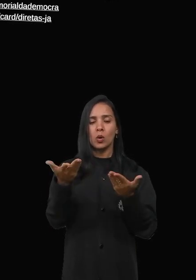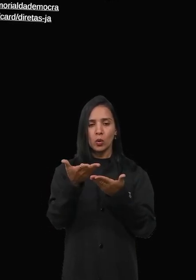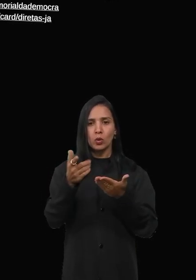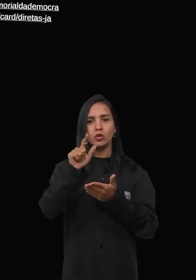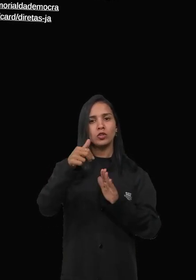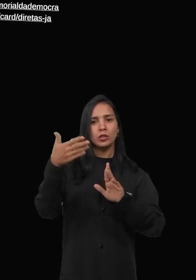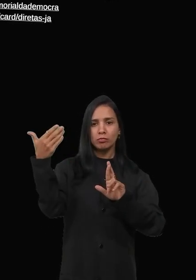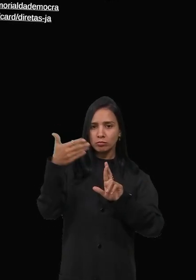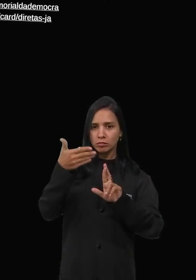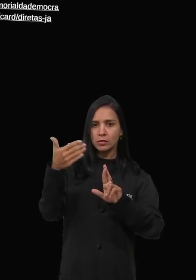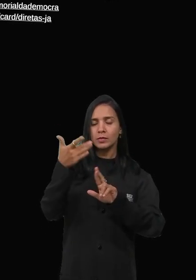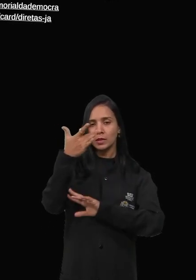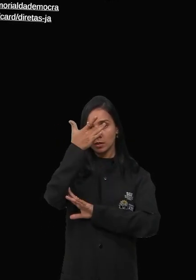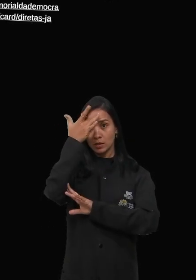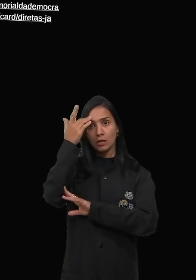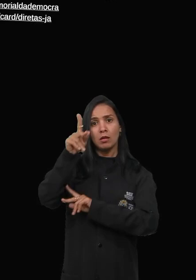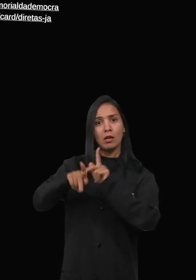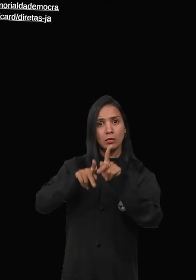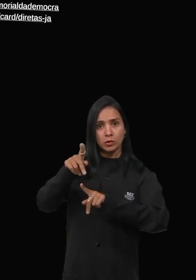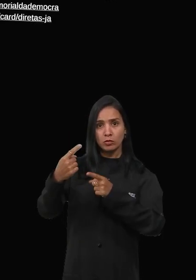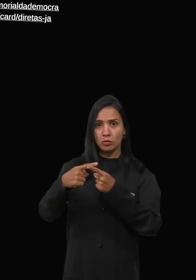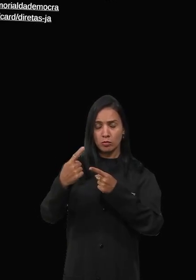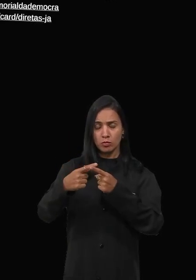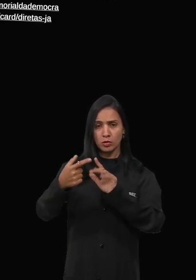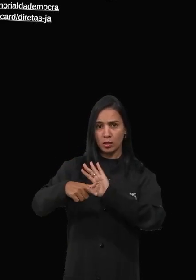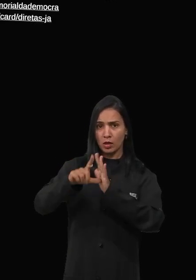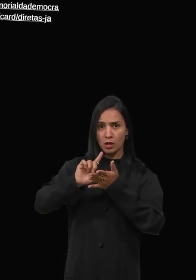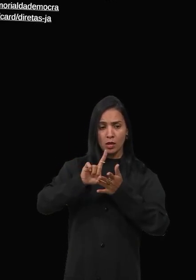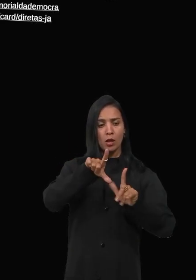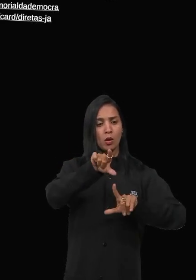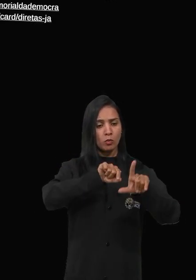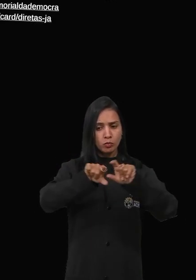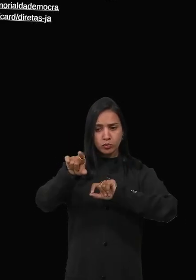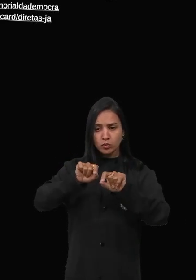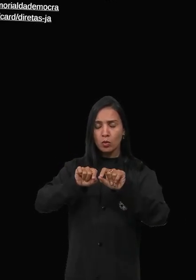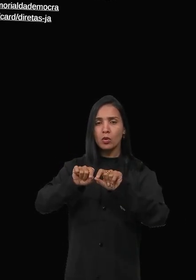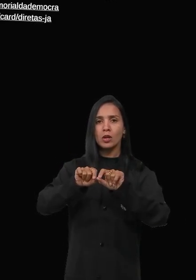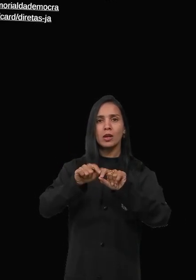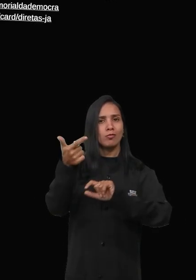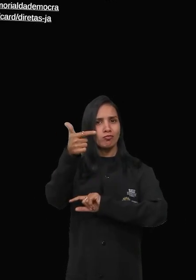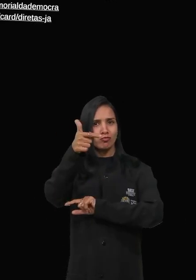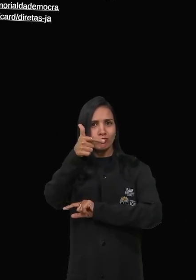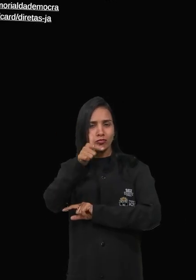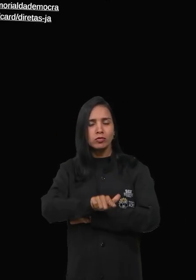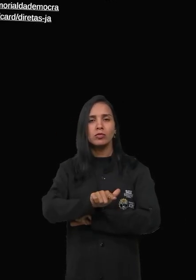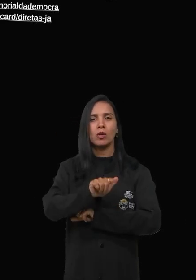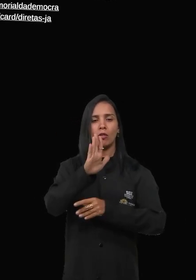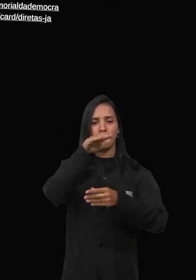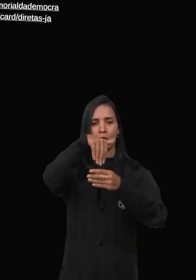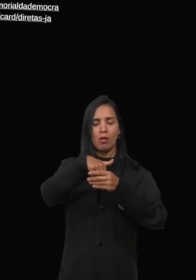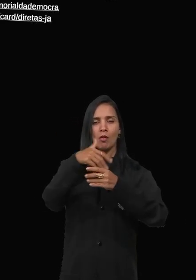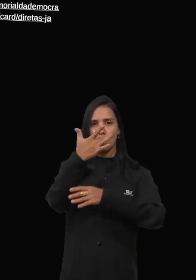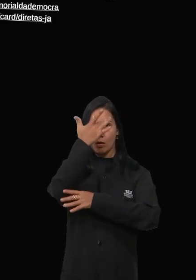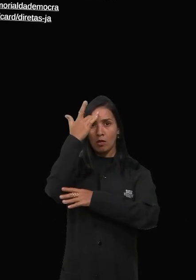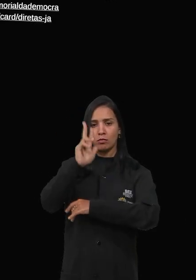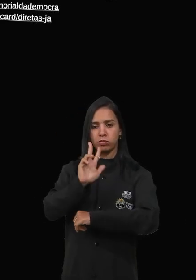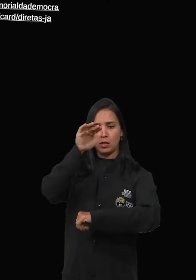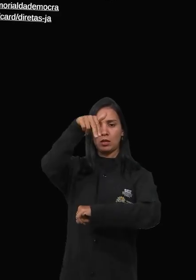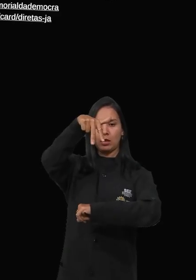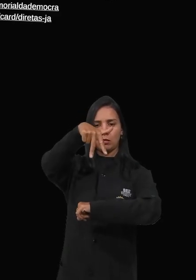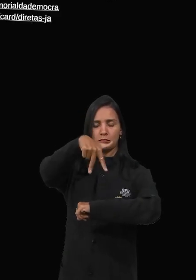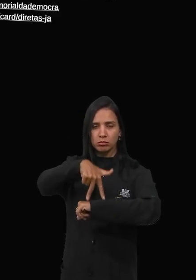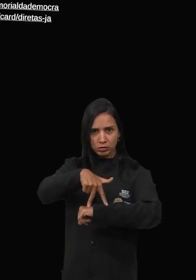haver, a população poderia escolher o seu representante. Então essa música, ela